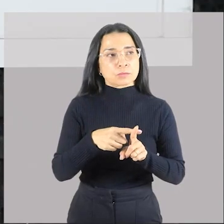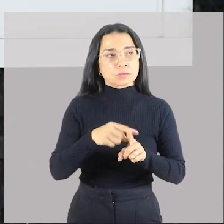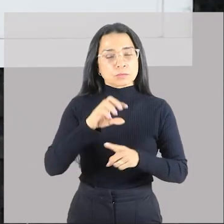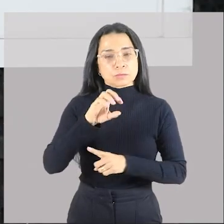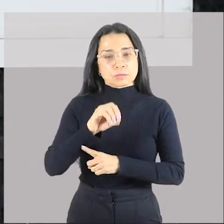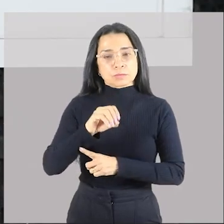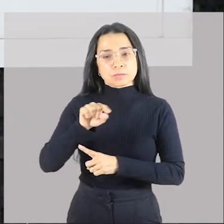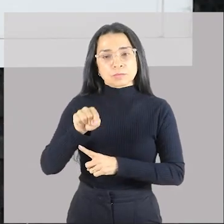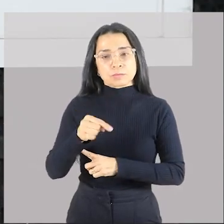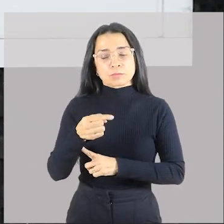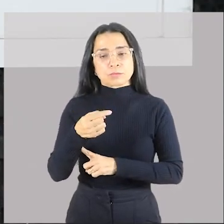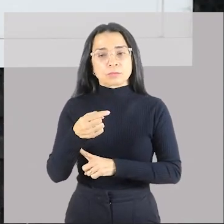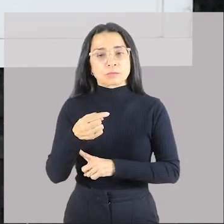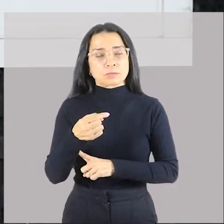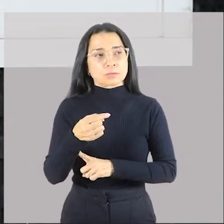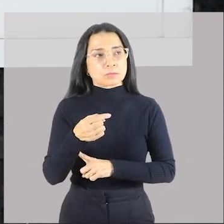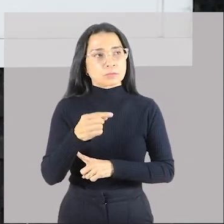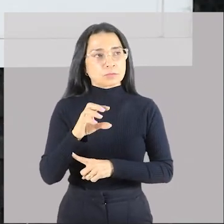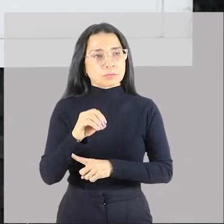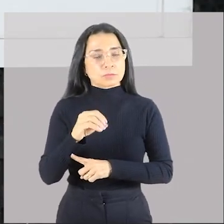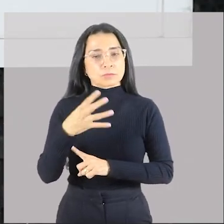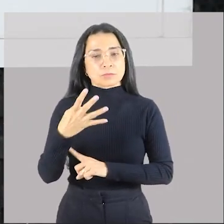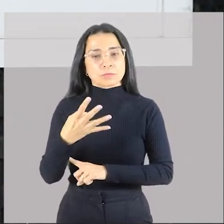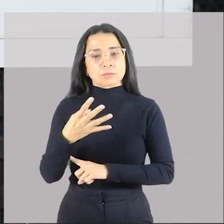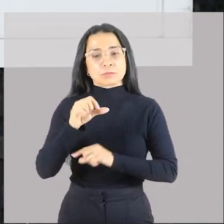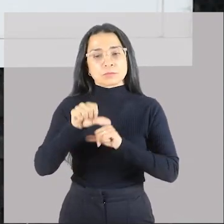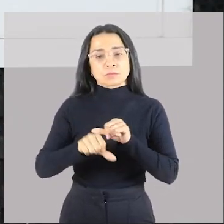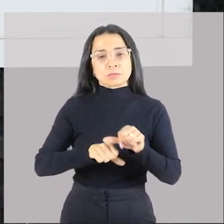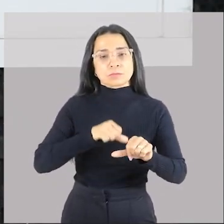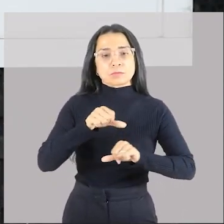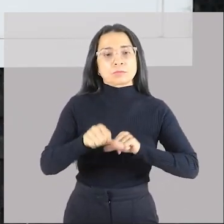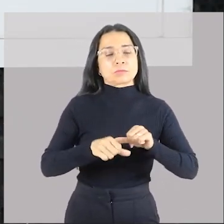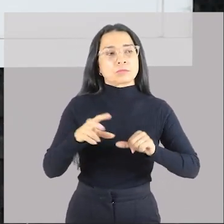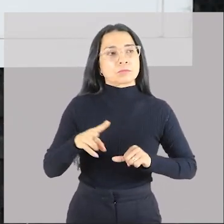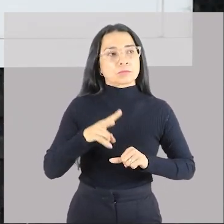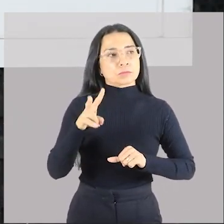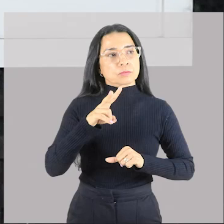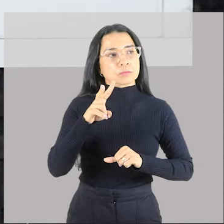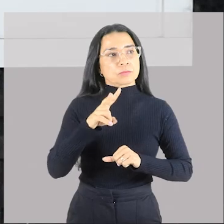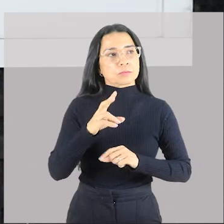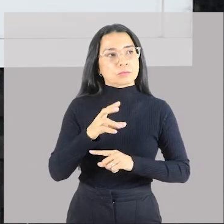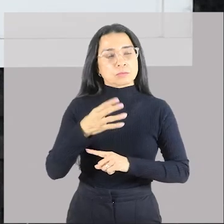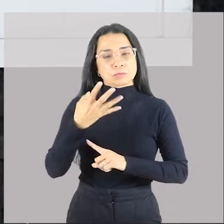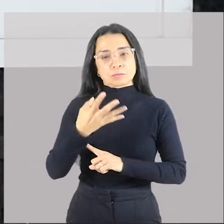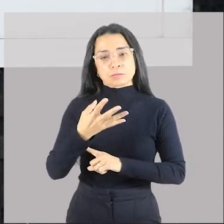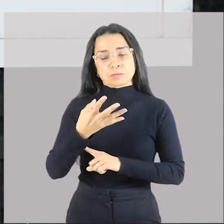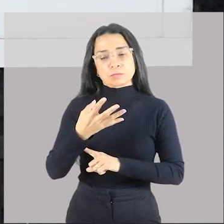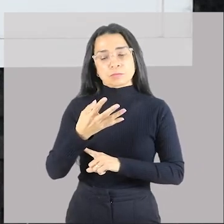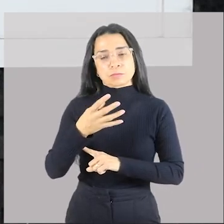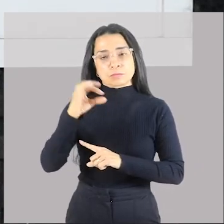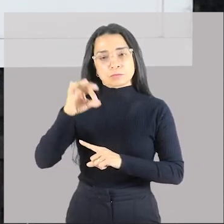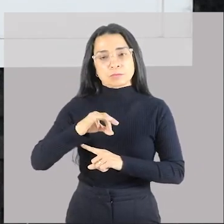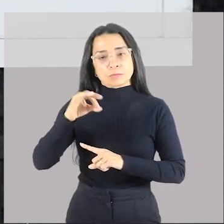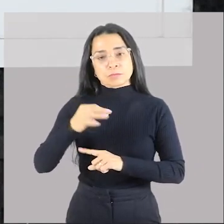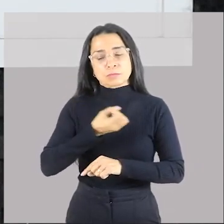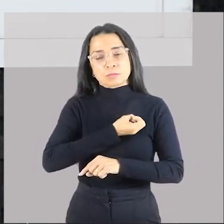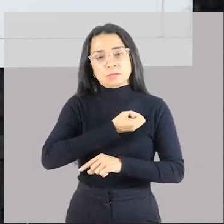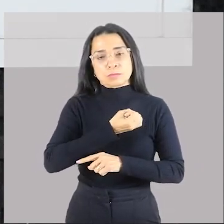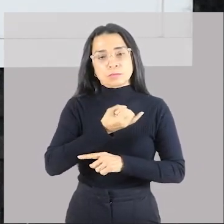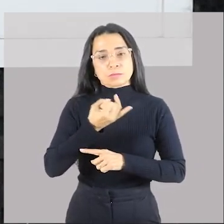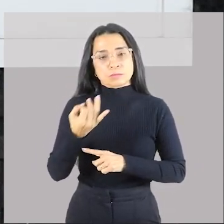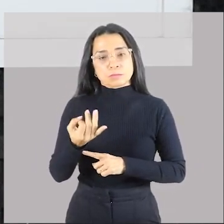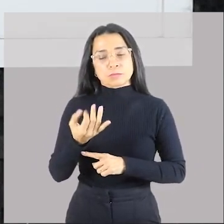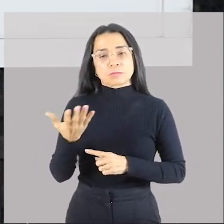0,04, tá? Transforme esse valor 4% em número decimal, é 4